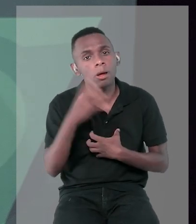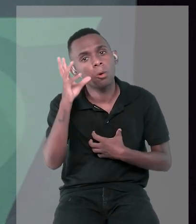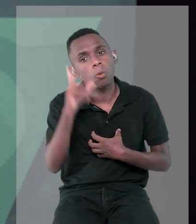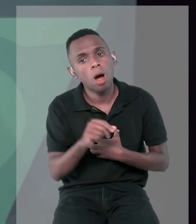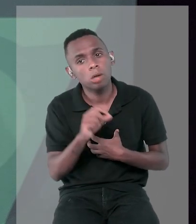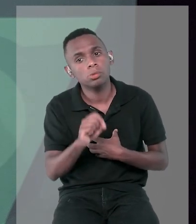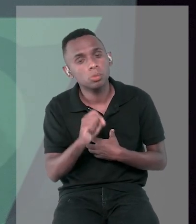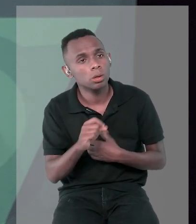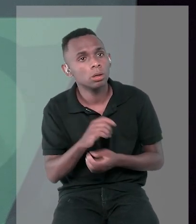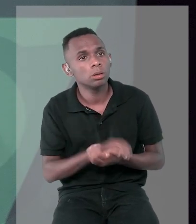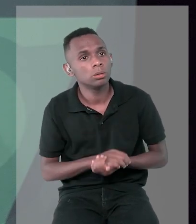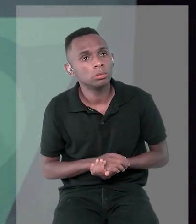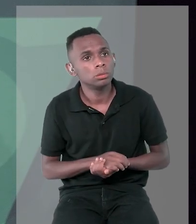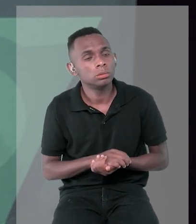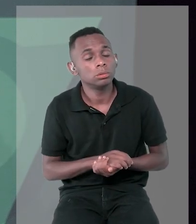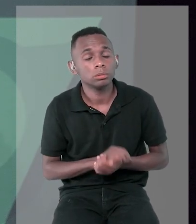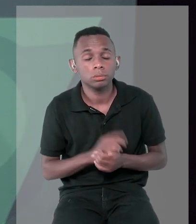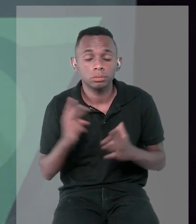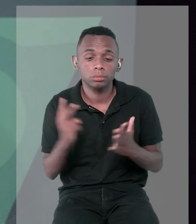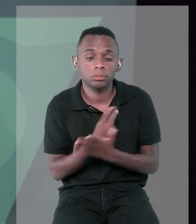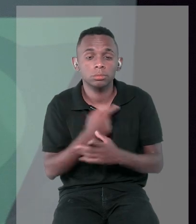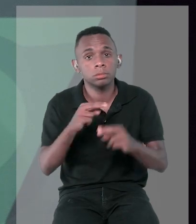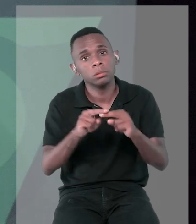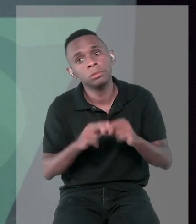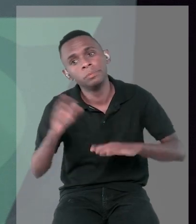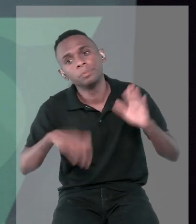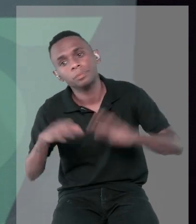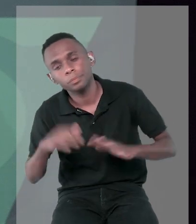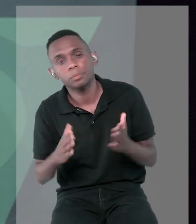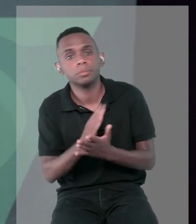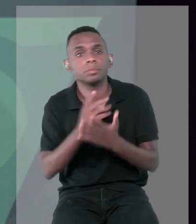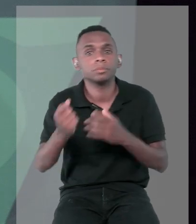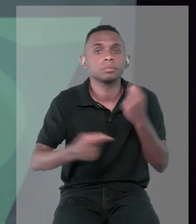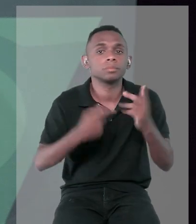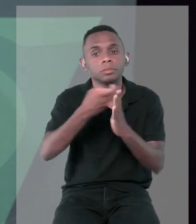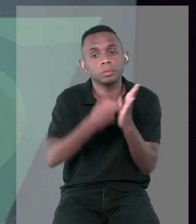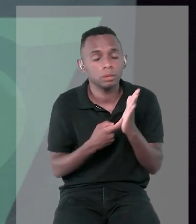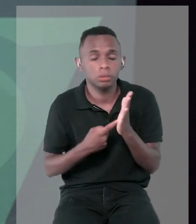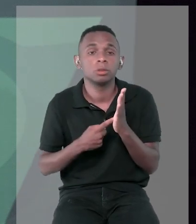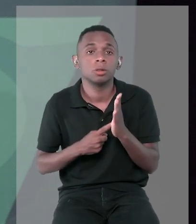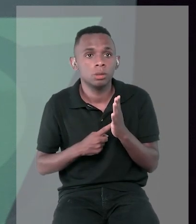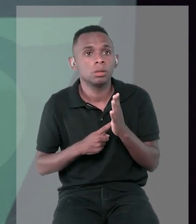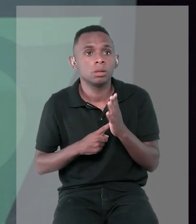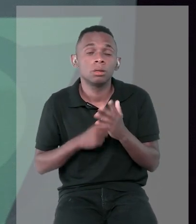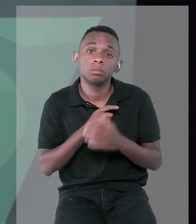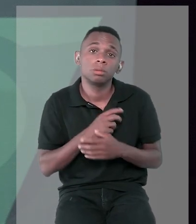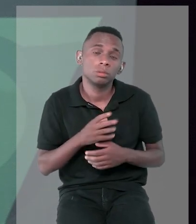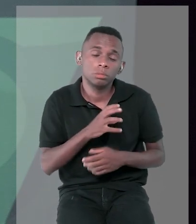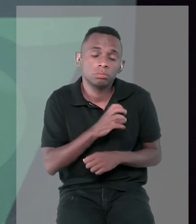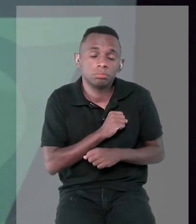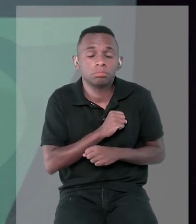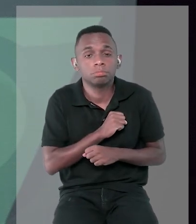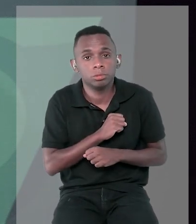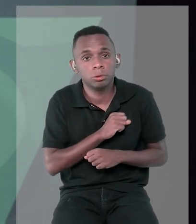um pouco por conta, talvez, de alguns textos, como A Paixão Segundo